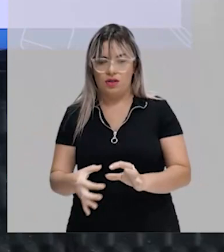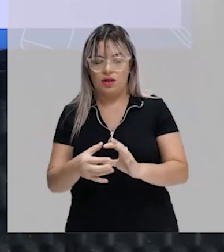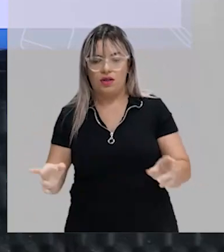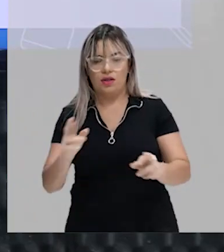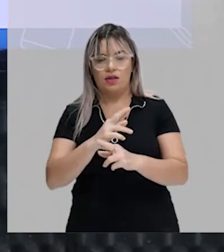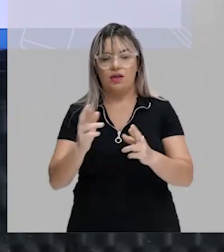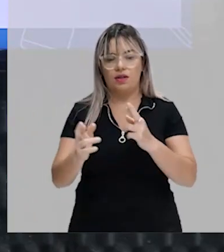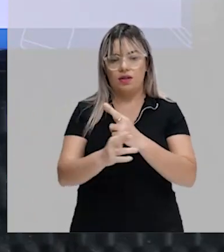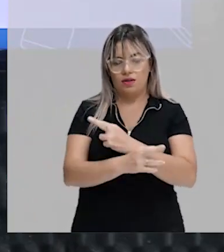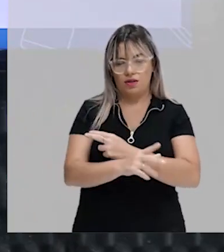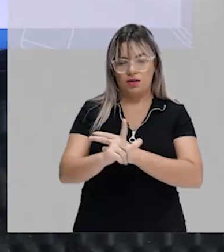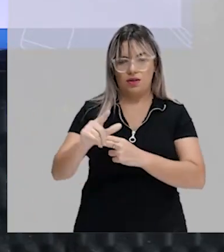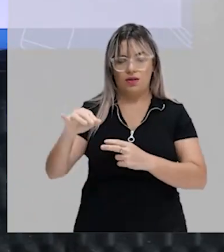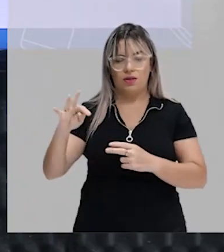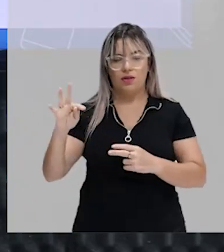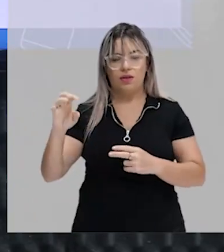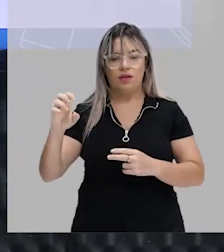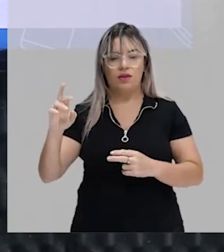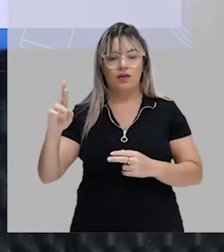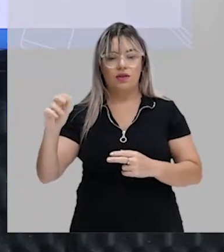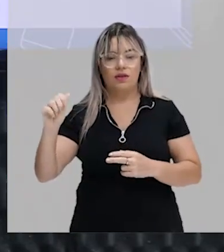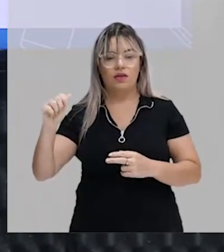estão entre essas